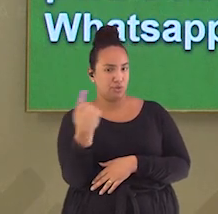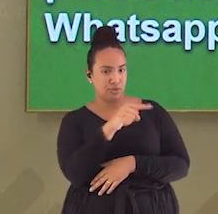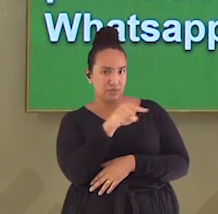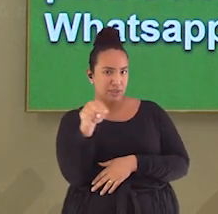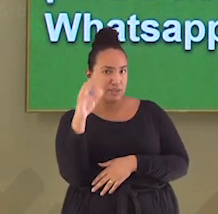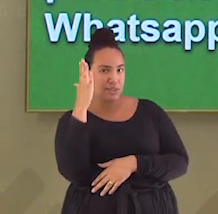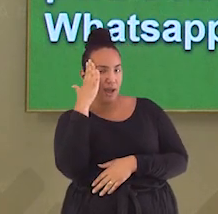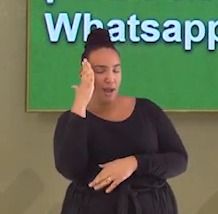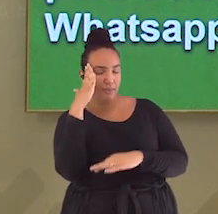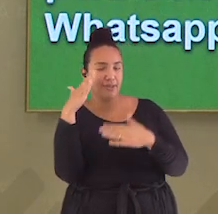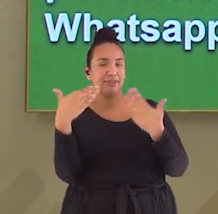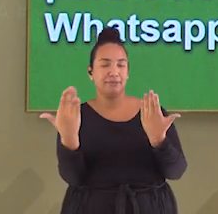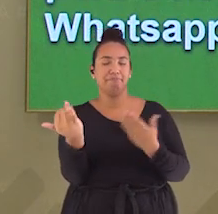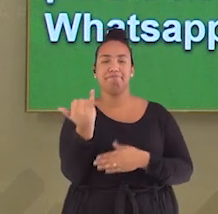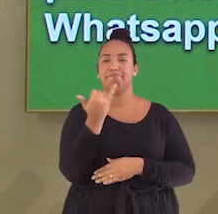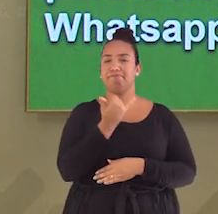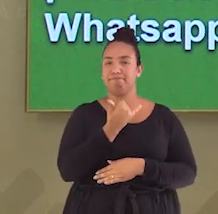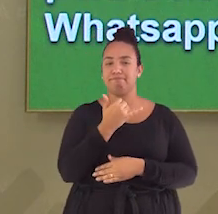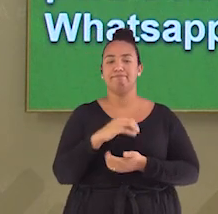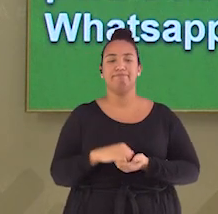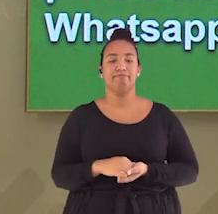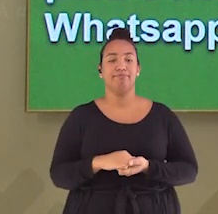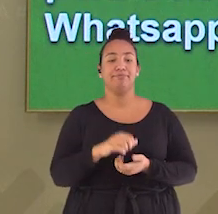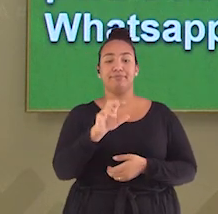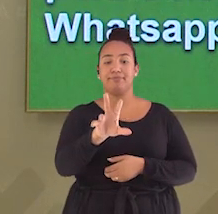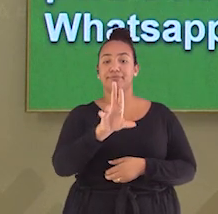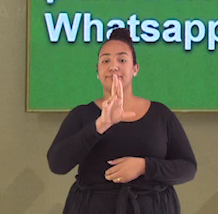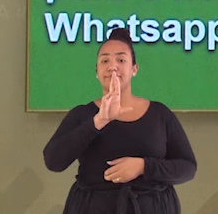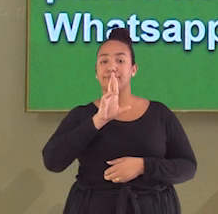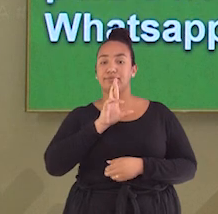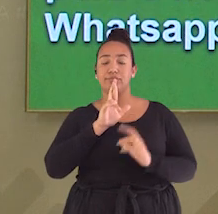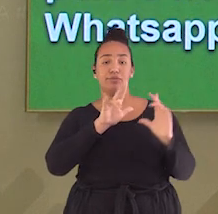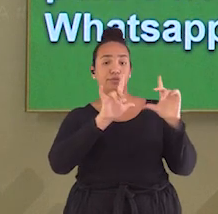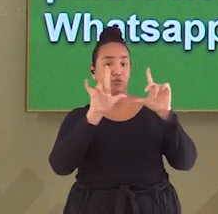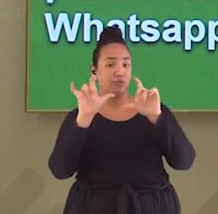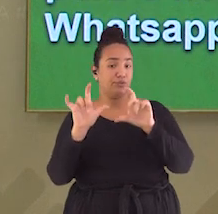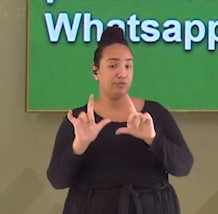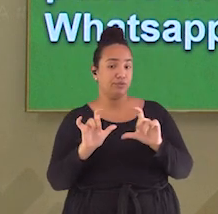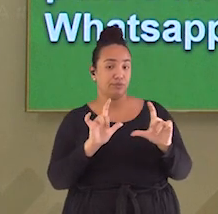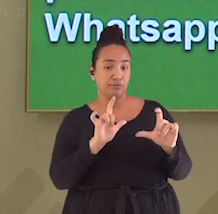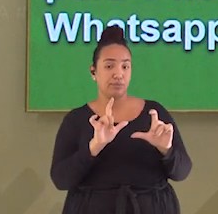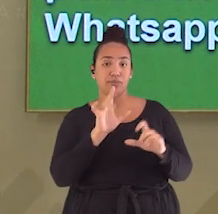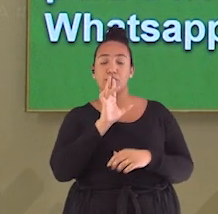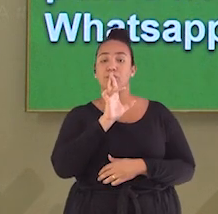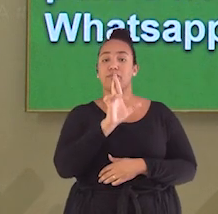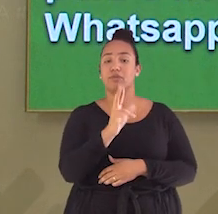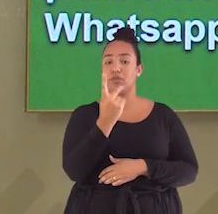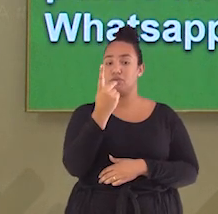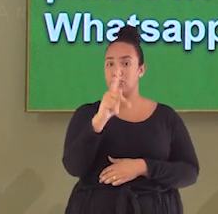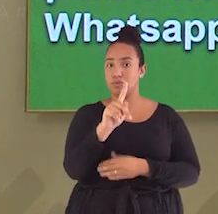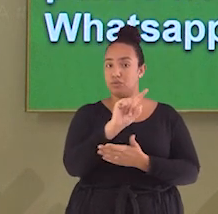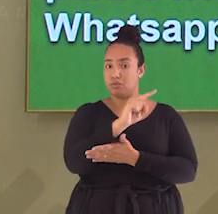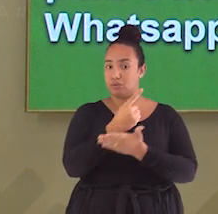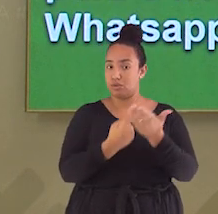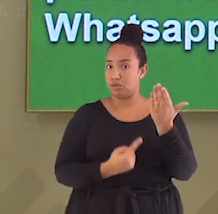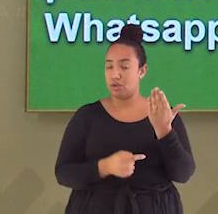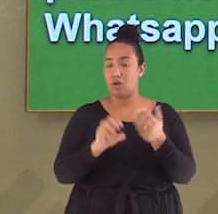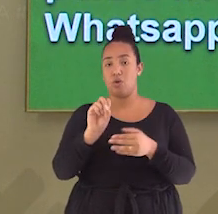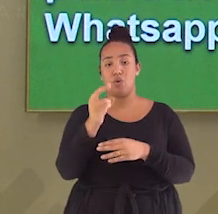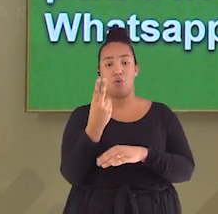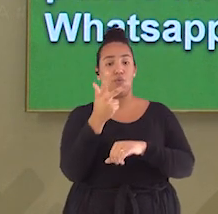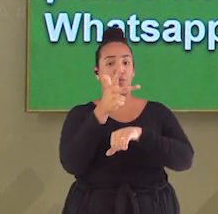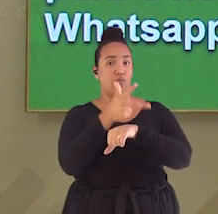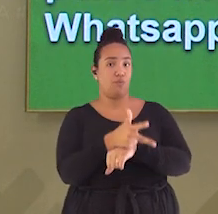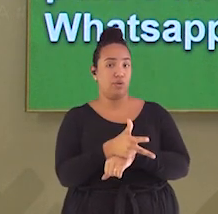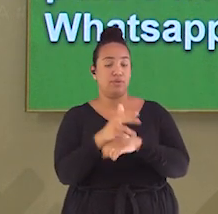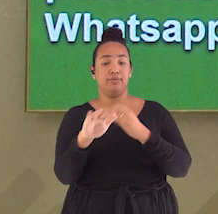Então conte pra gente. Nos responda através de uma foto com a sua resposta do seu caderno ou vídeo para o